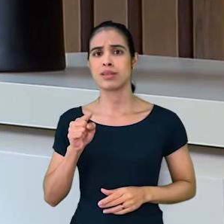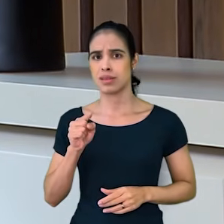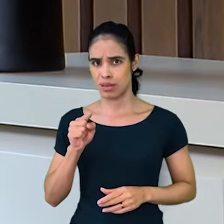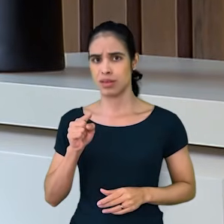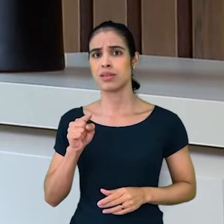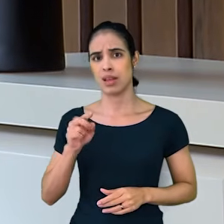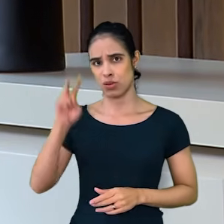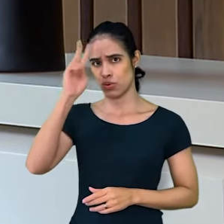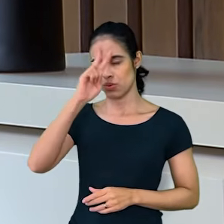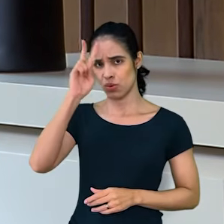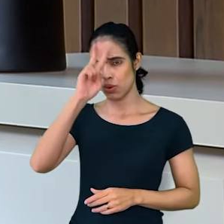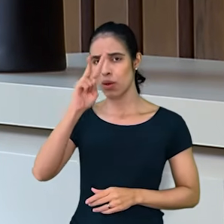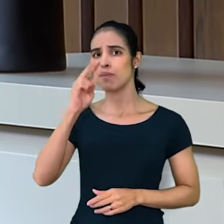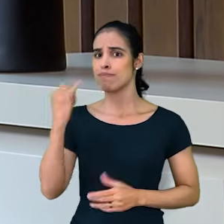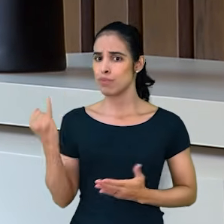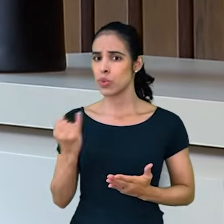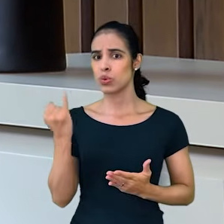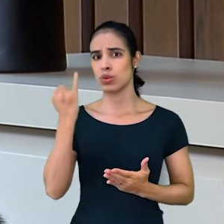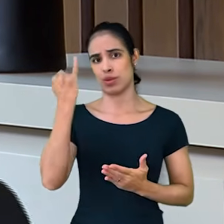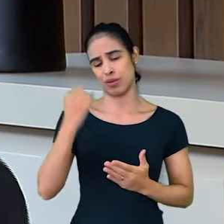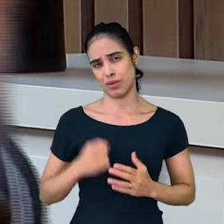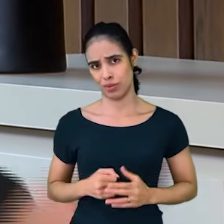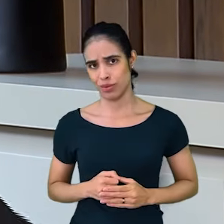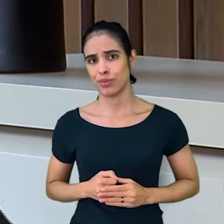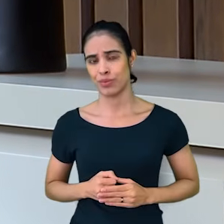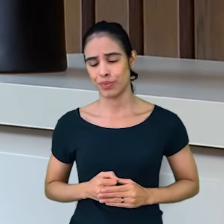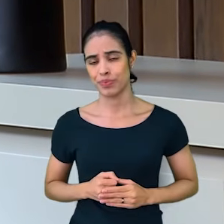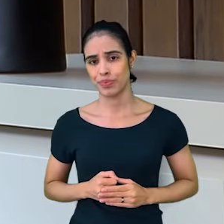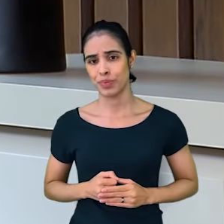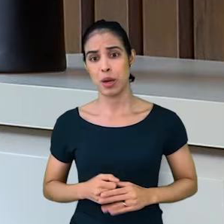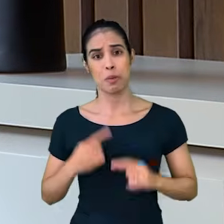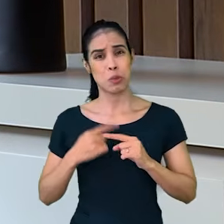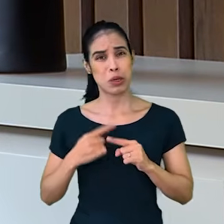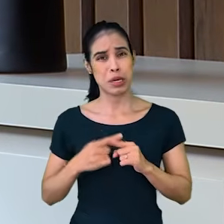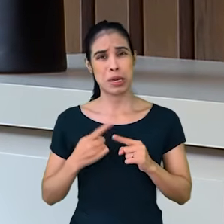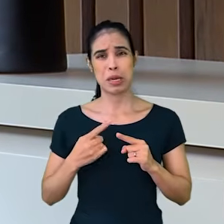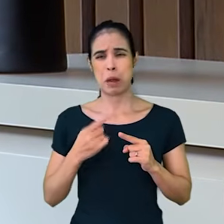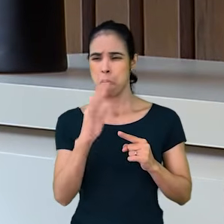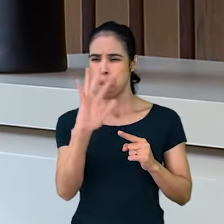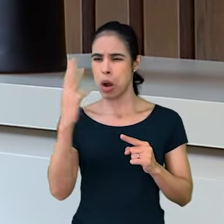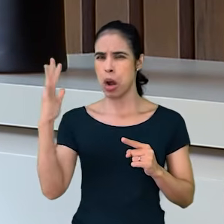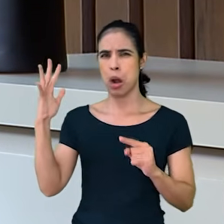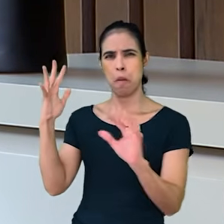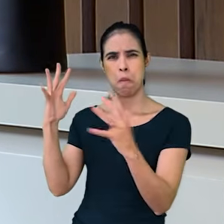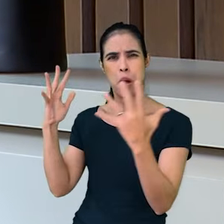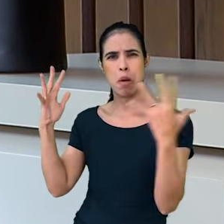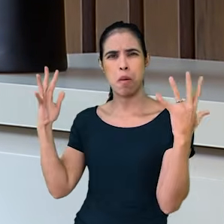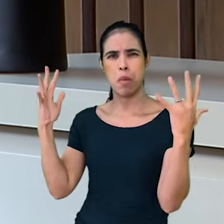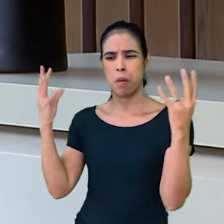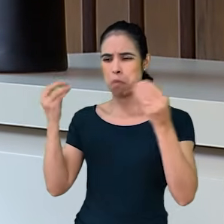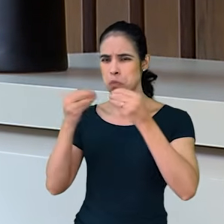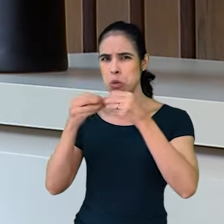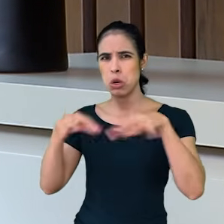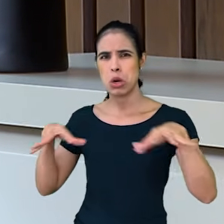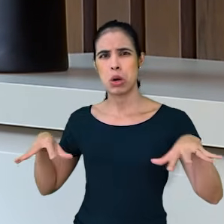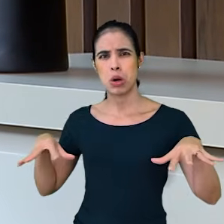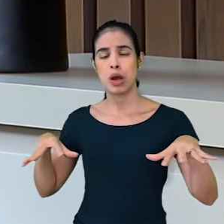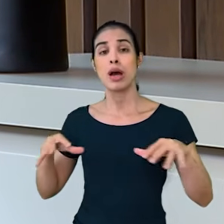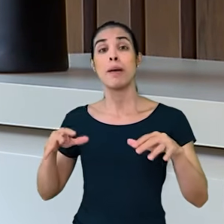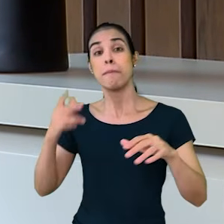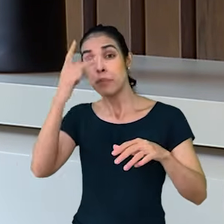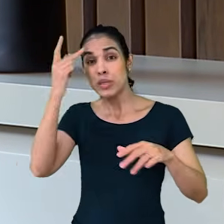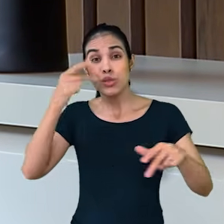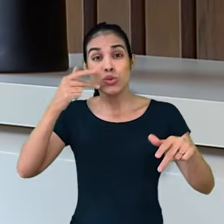muito importante. A agressão ao meio ambiente e aos trabalhadores